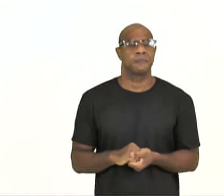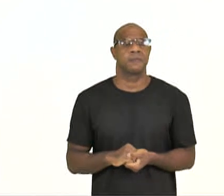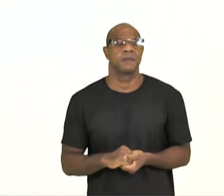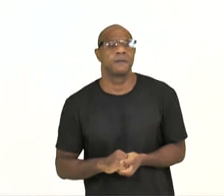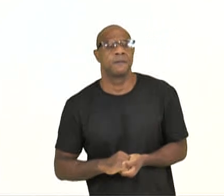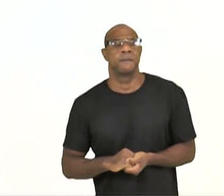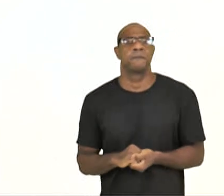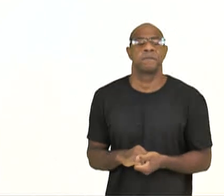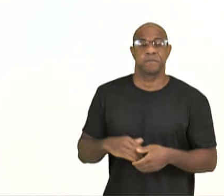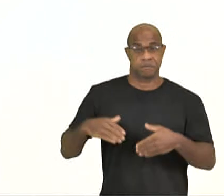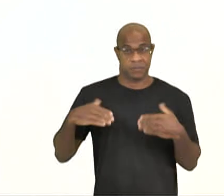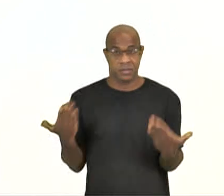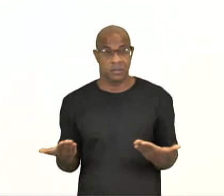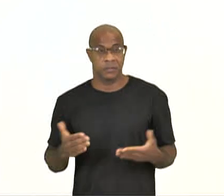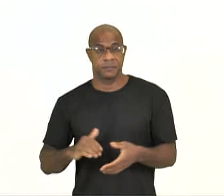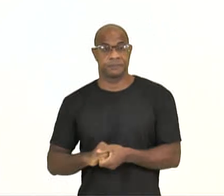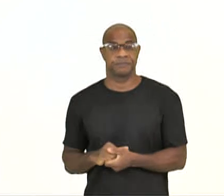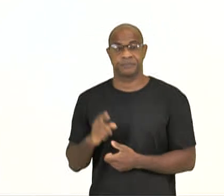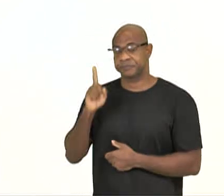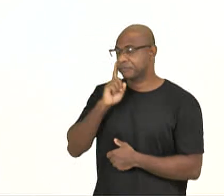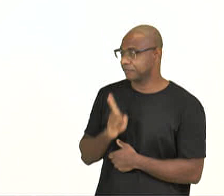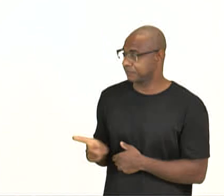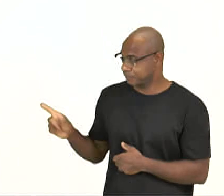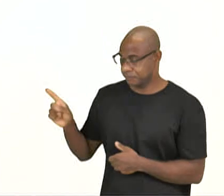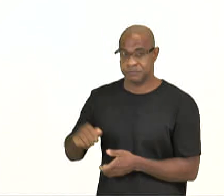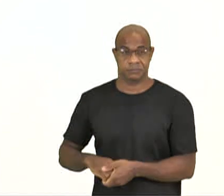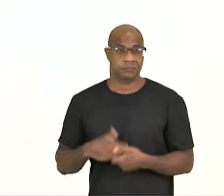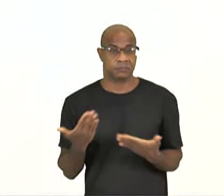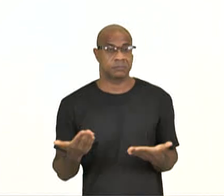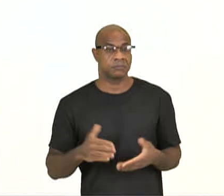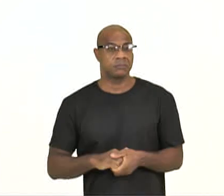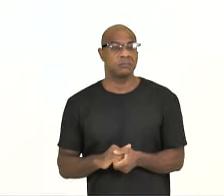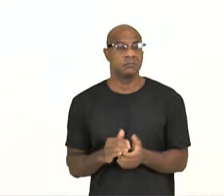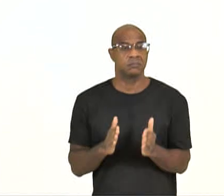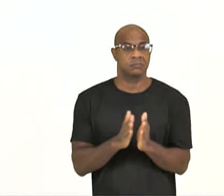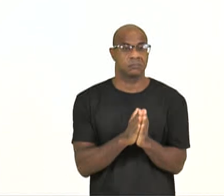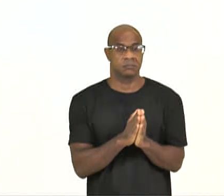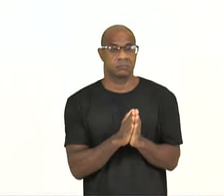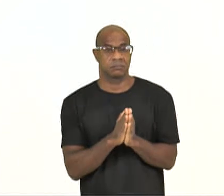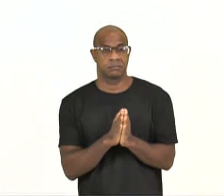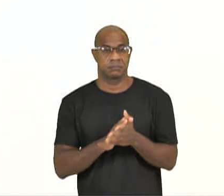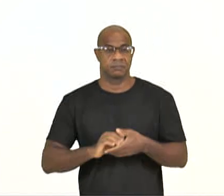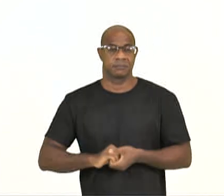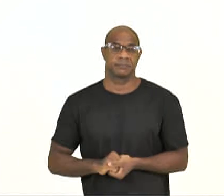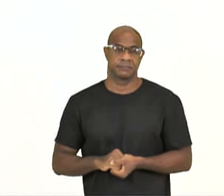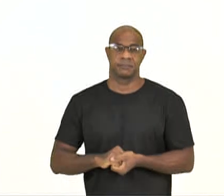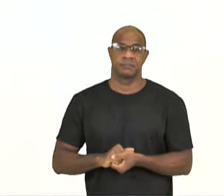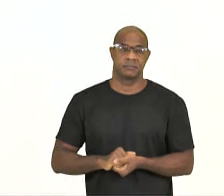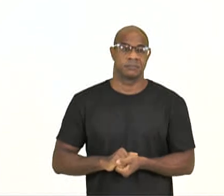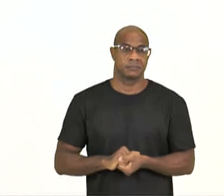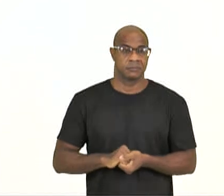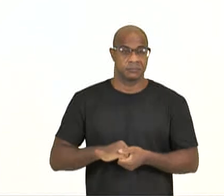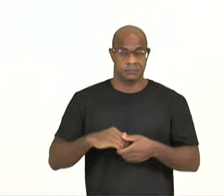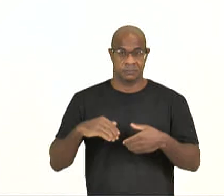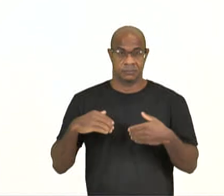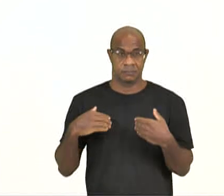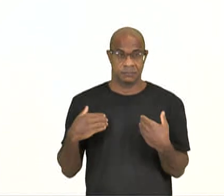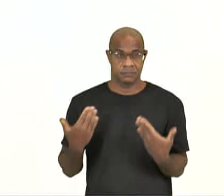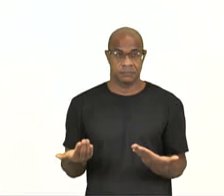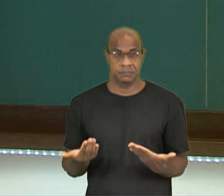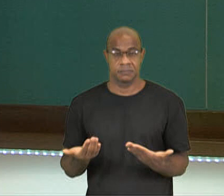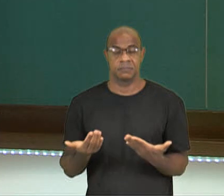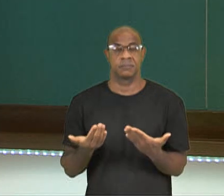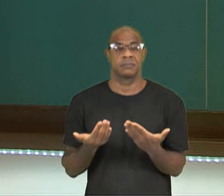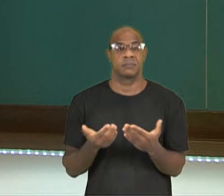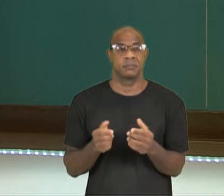cultura clássica e na arte que nos assuntos espirituais. Então ele investia muito na arte, foi o Papa que mais investiu em arte. Por quê? Porque